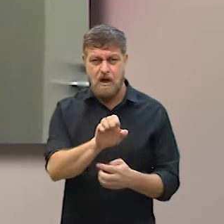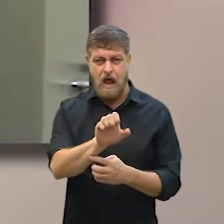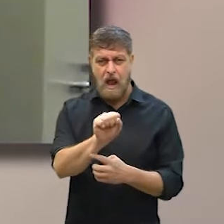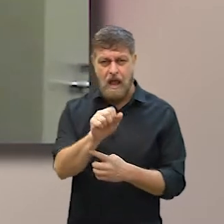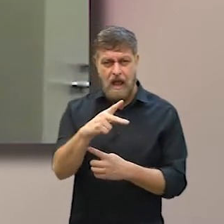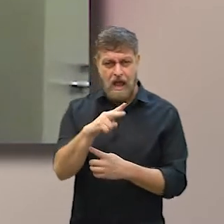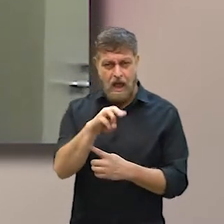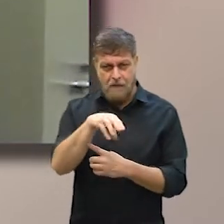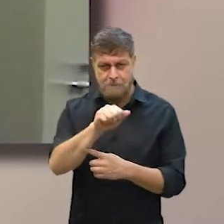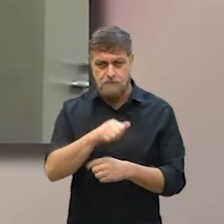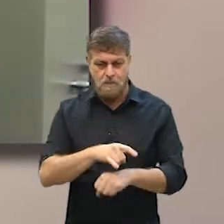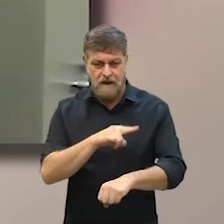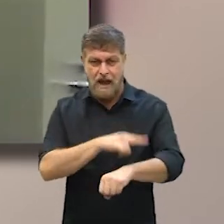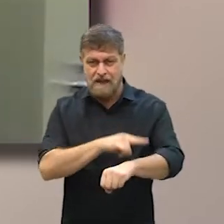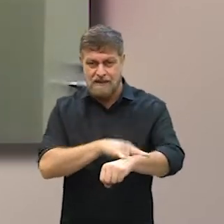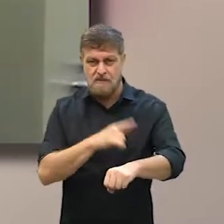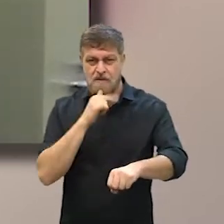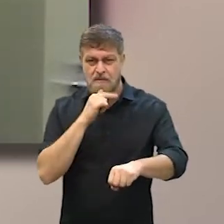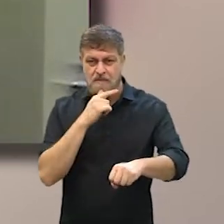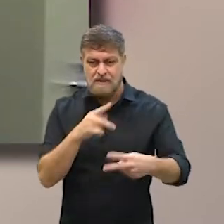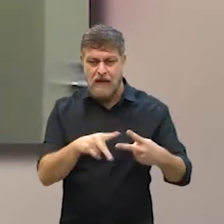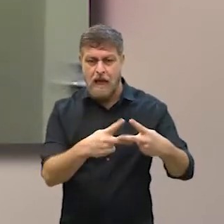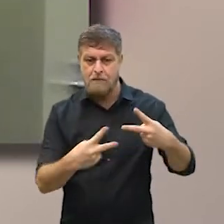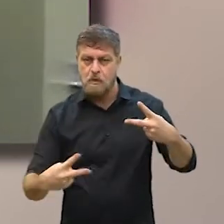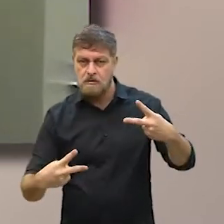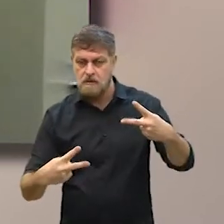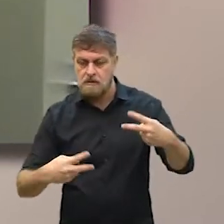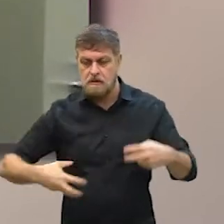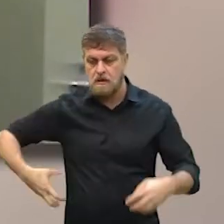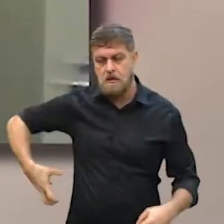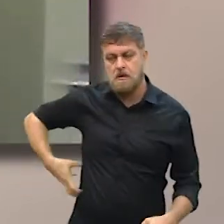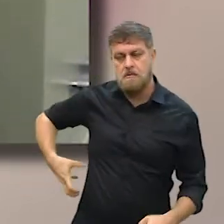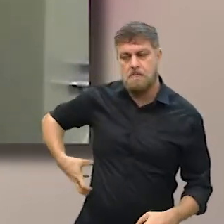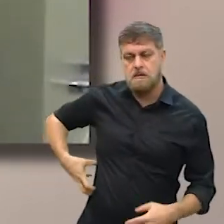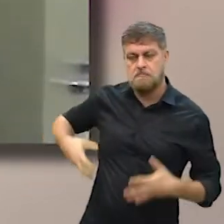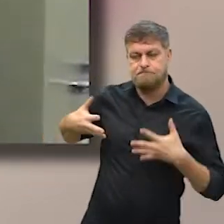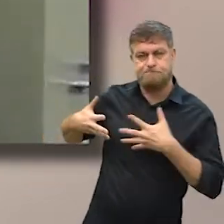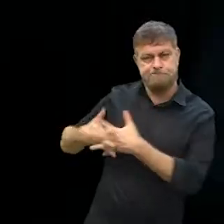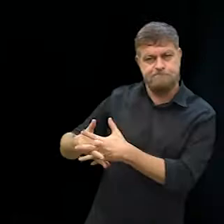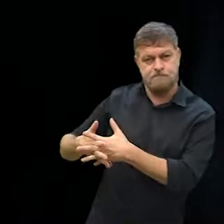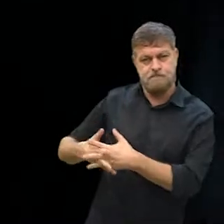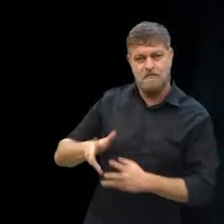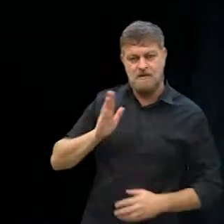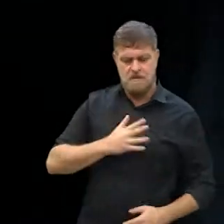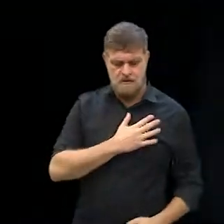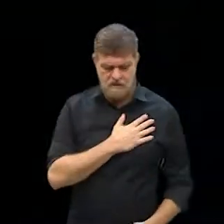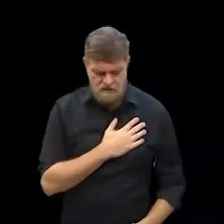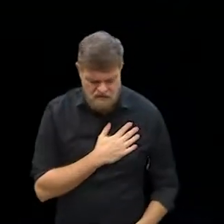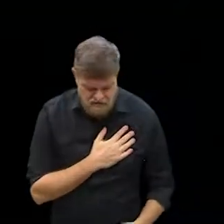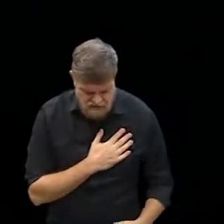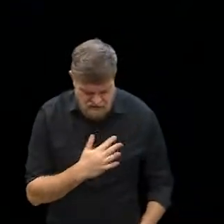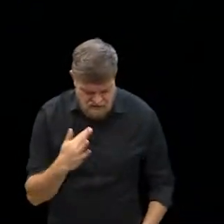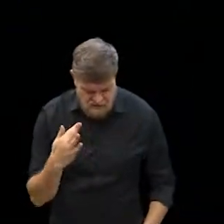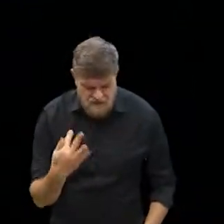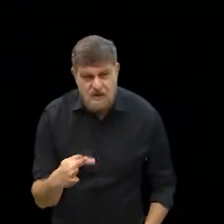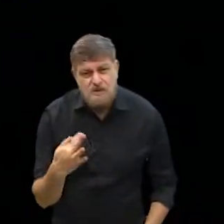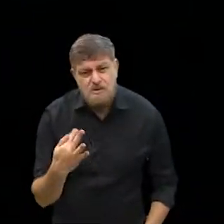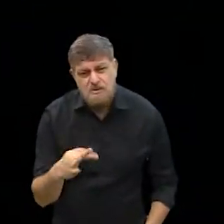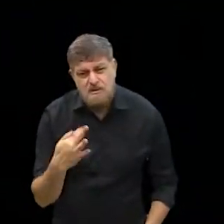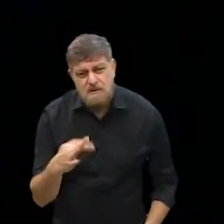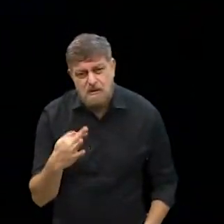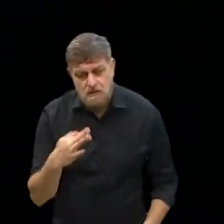proteína tá perdendo proteína na urina é um sinal de inflamação nos rins podem te dor no peito